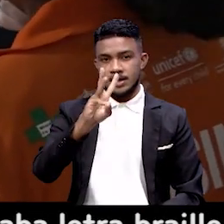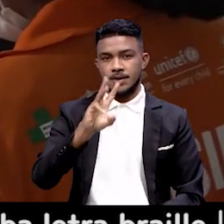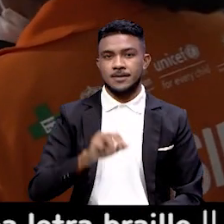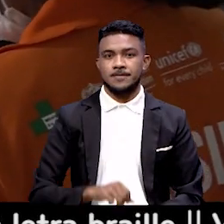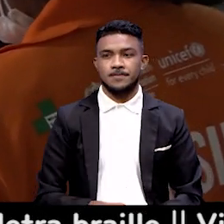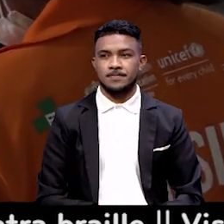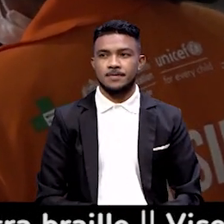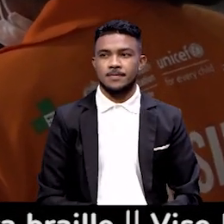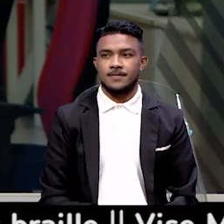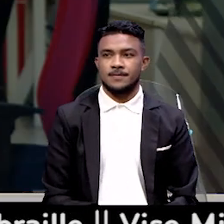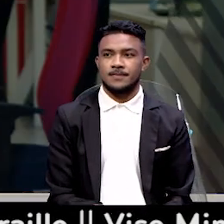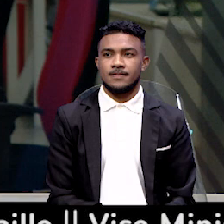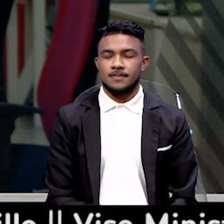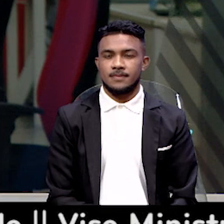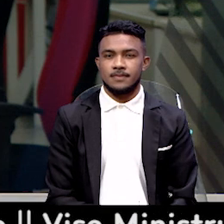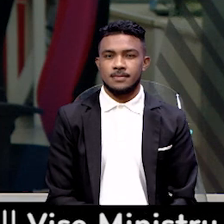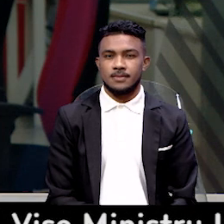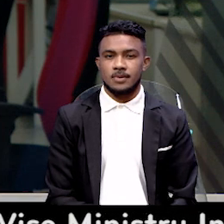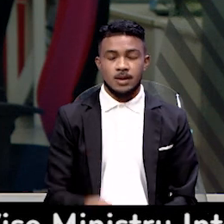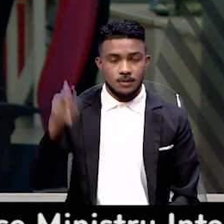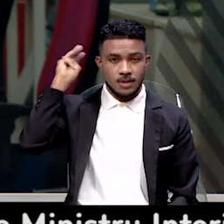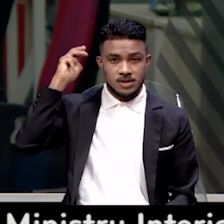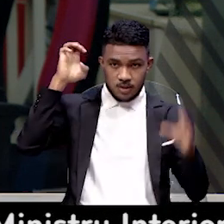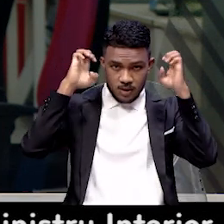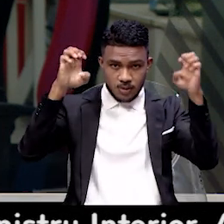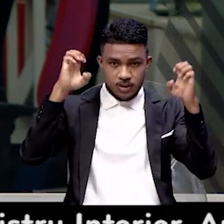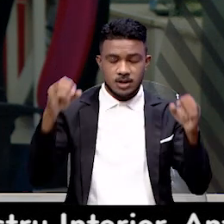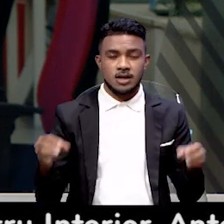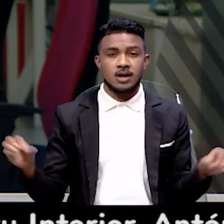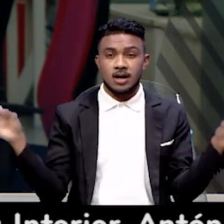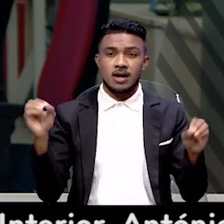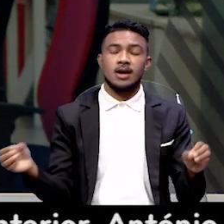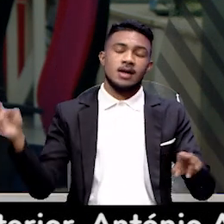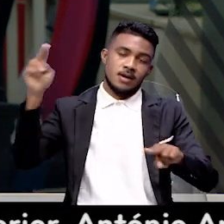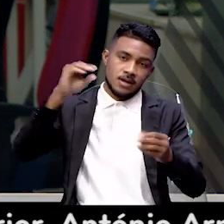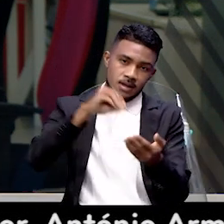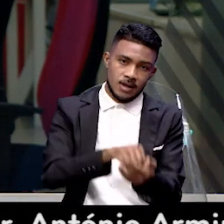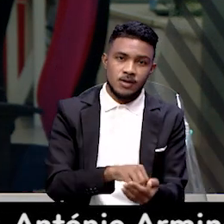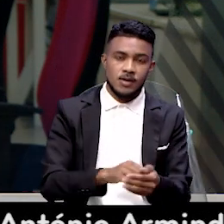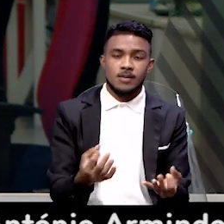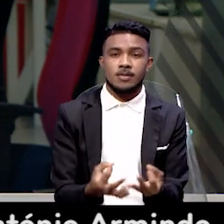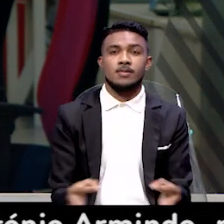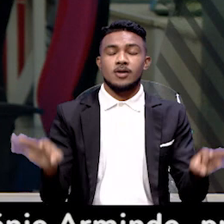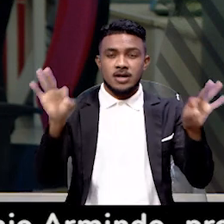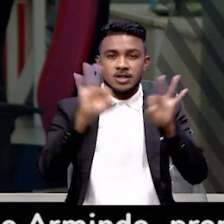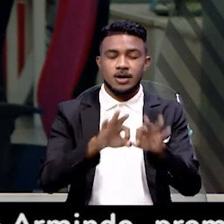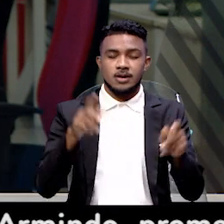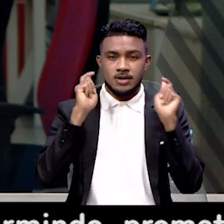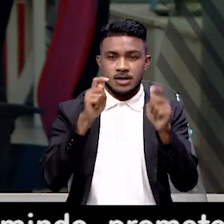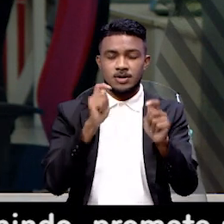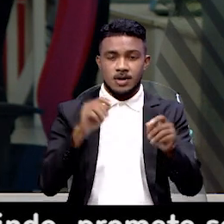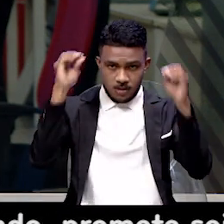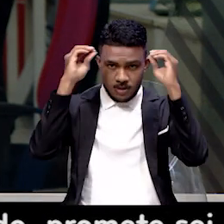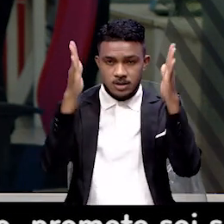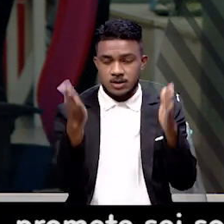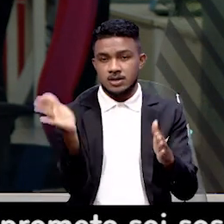Silva, Ziemen. Ministério da Educação lá tal importância a tohal o teste ba professor Sira nebe maca completa